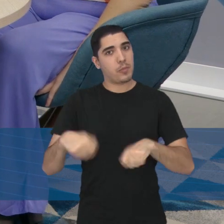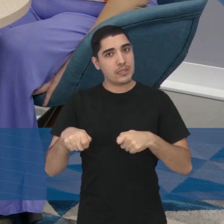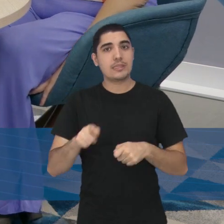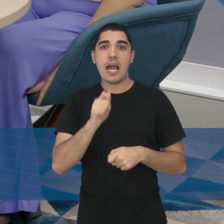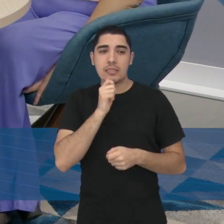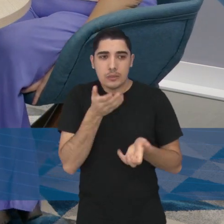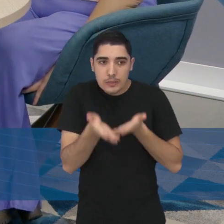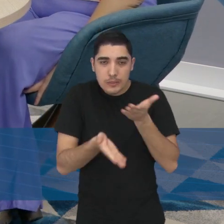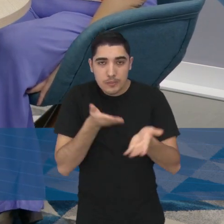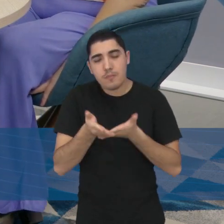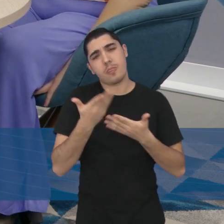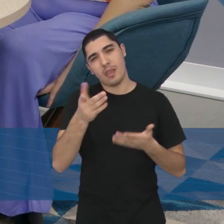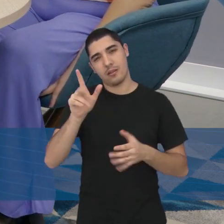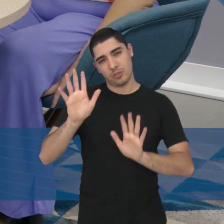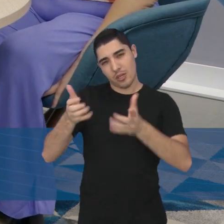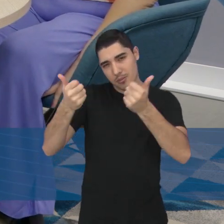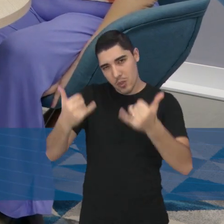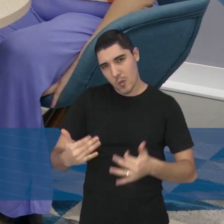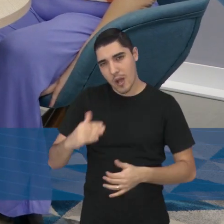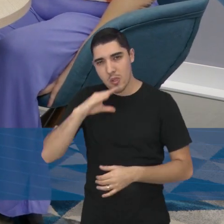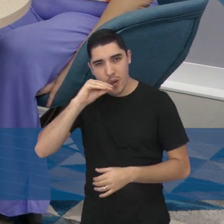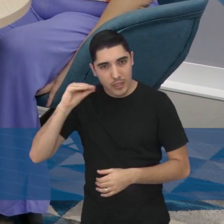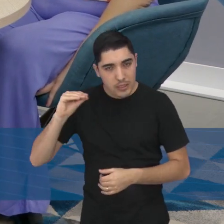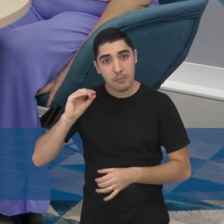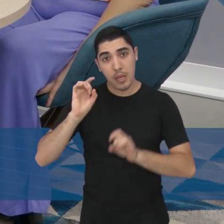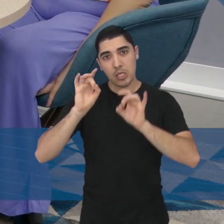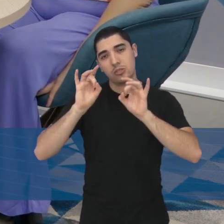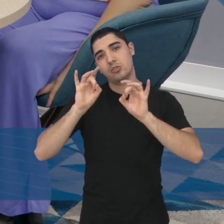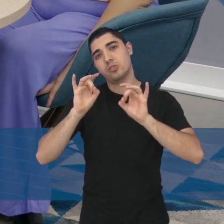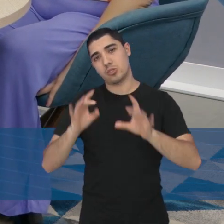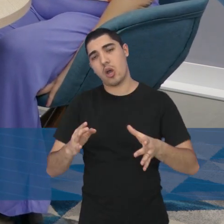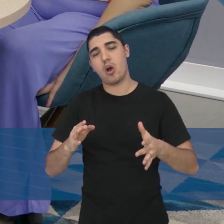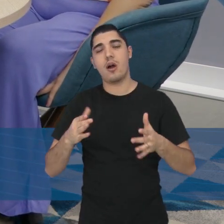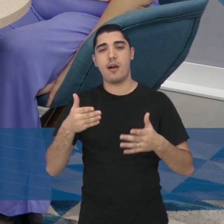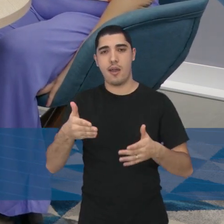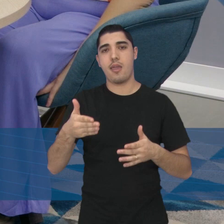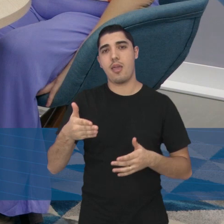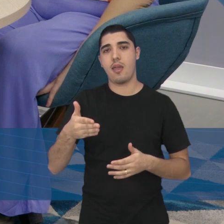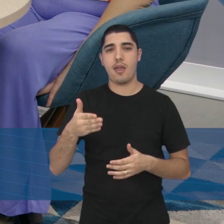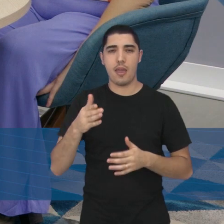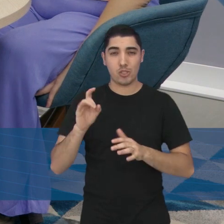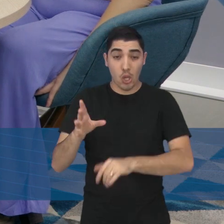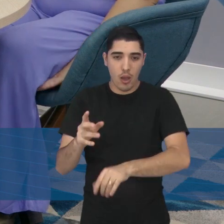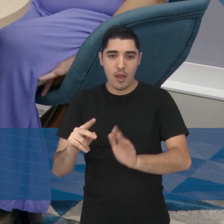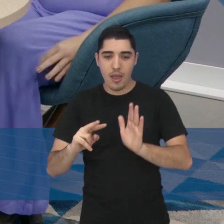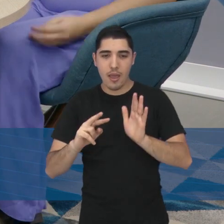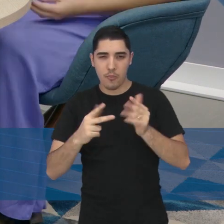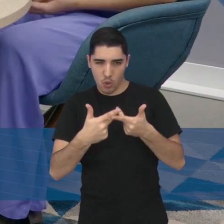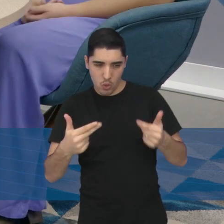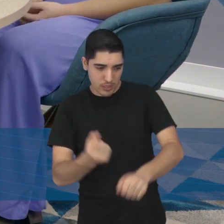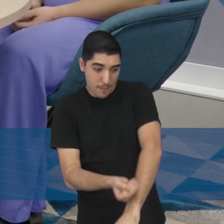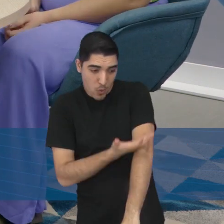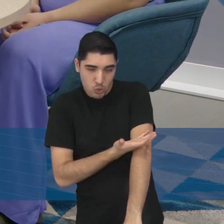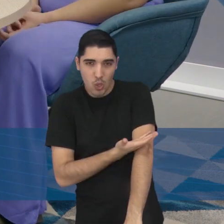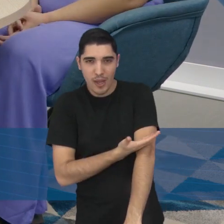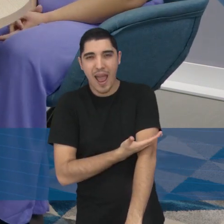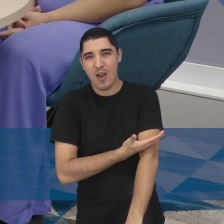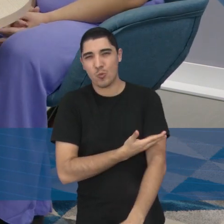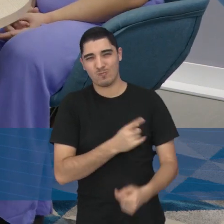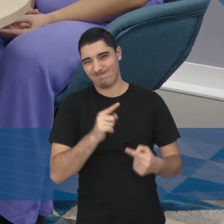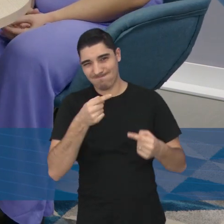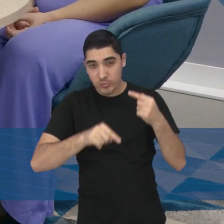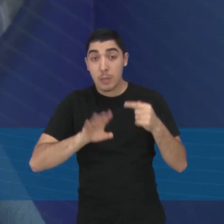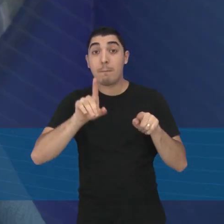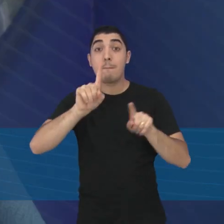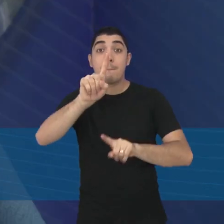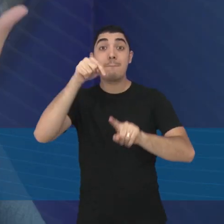trabalhado. E a gente falou das adolescentes, fora que não só essa questão, né, emocional, que a gente já vai falar, mas o corpo também não está preparado,